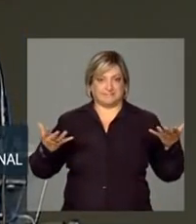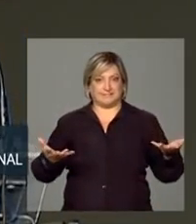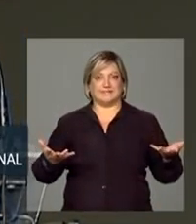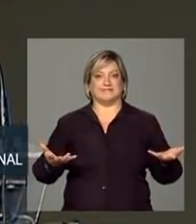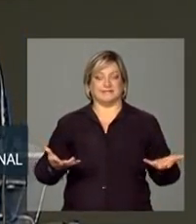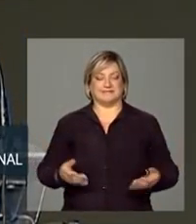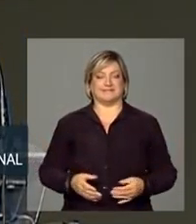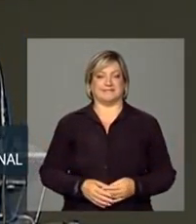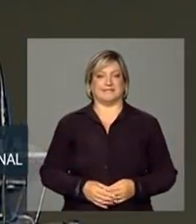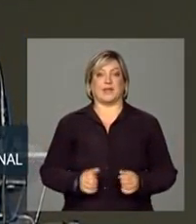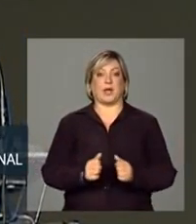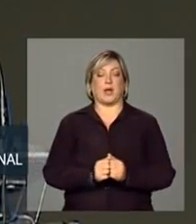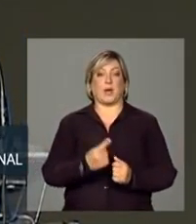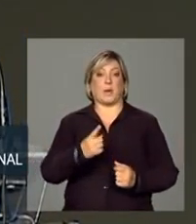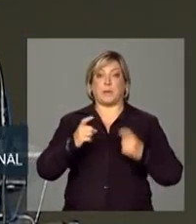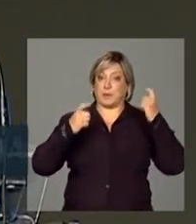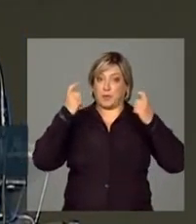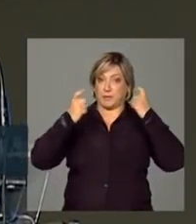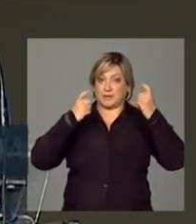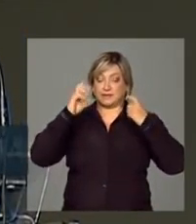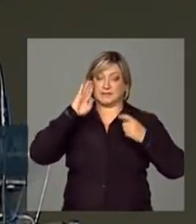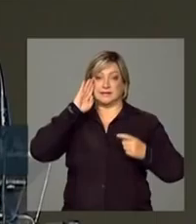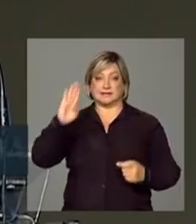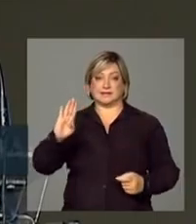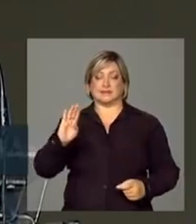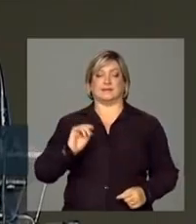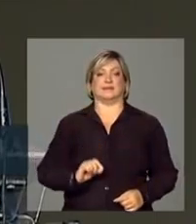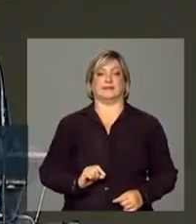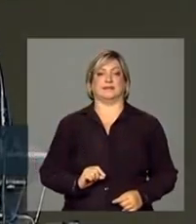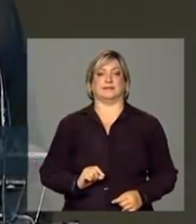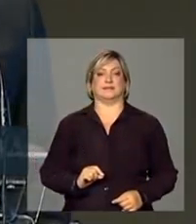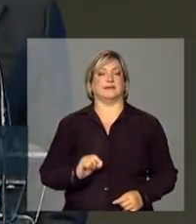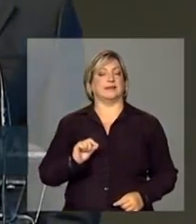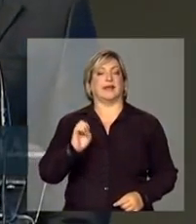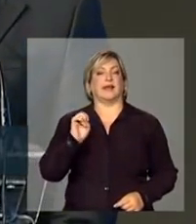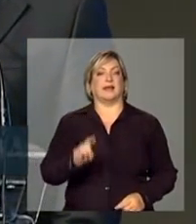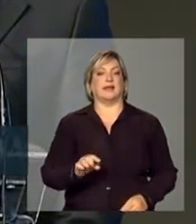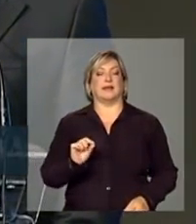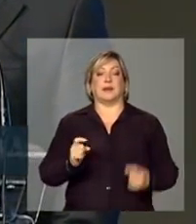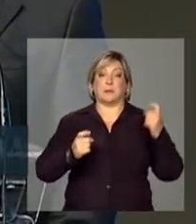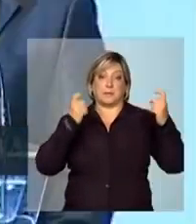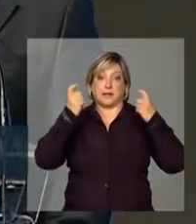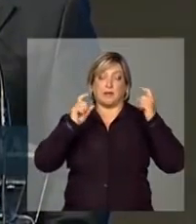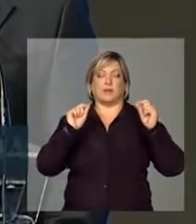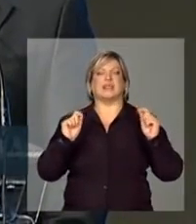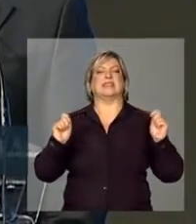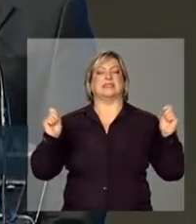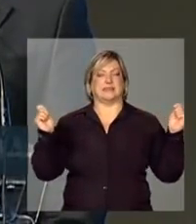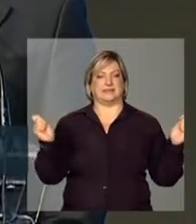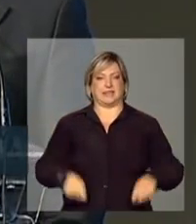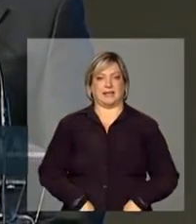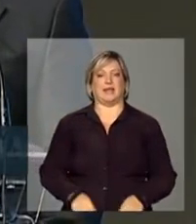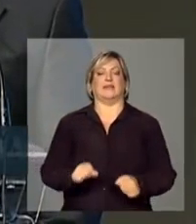estaduais, de organizações não governamentais, todos